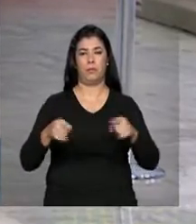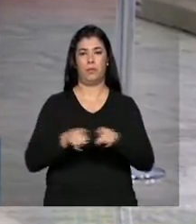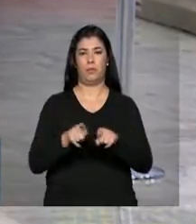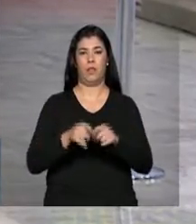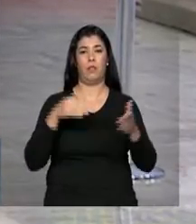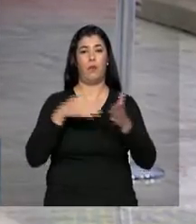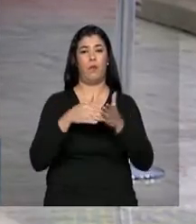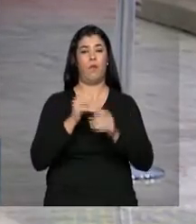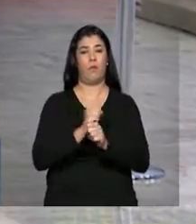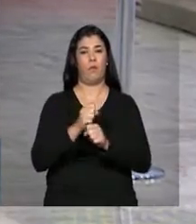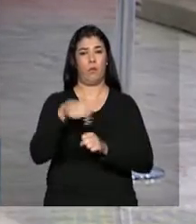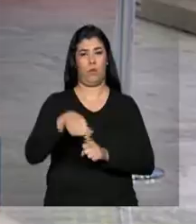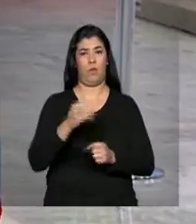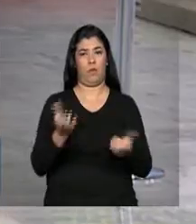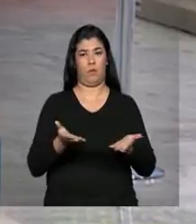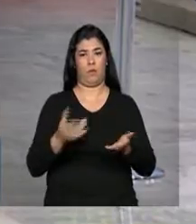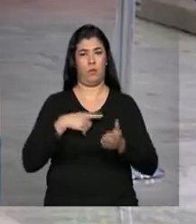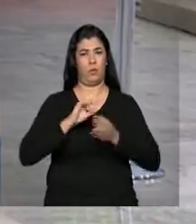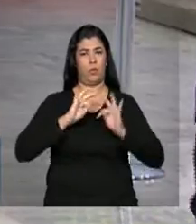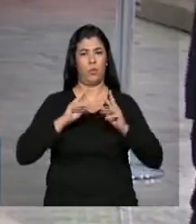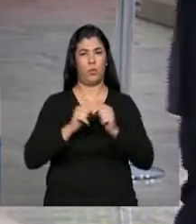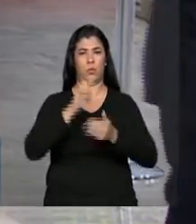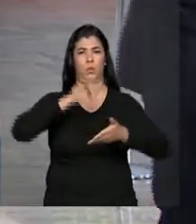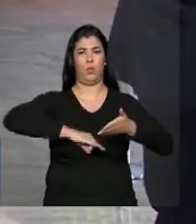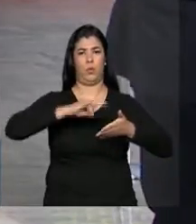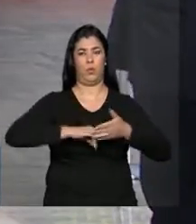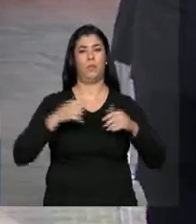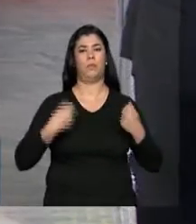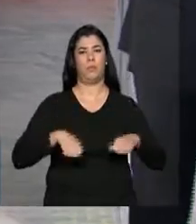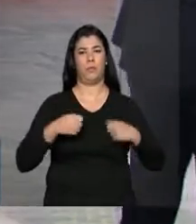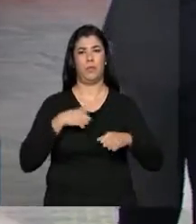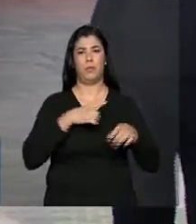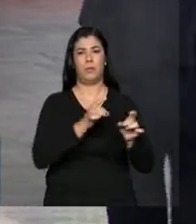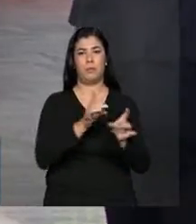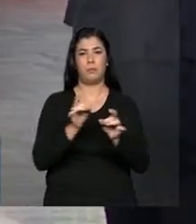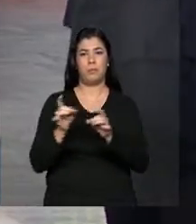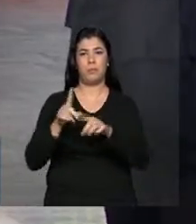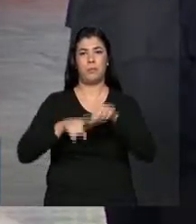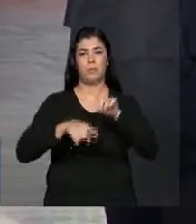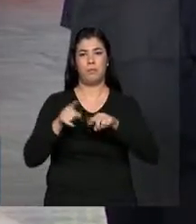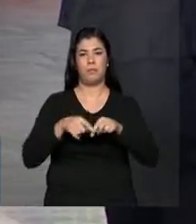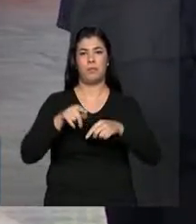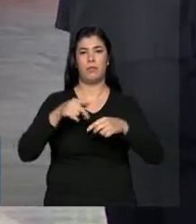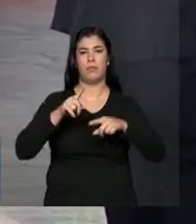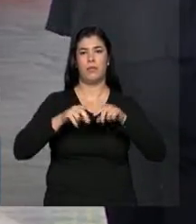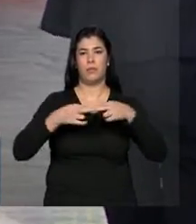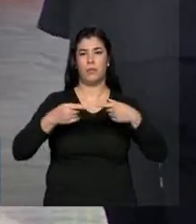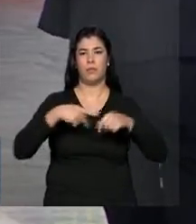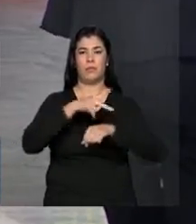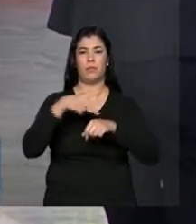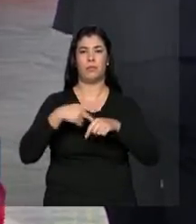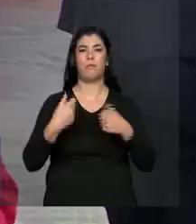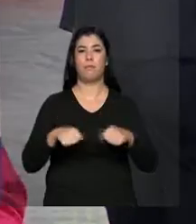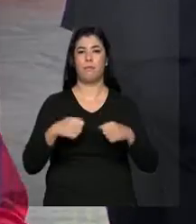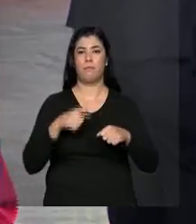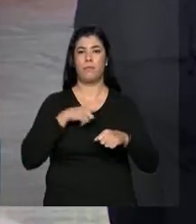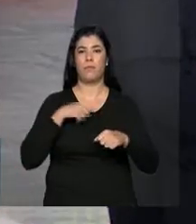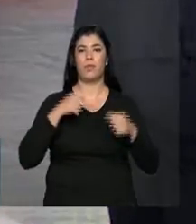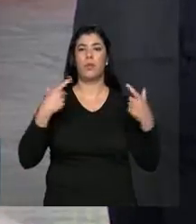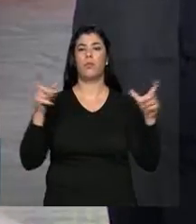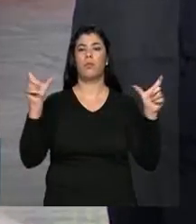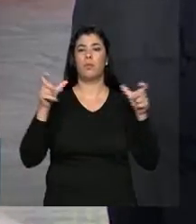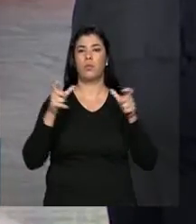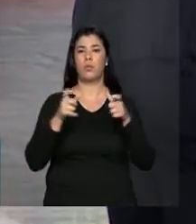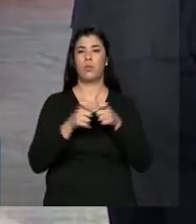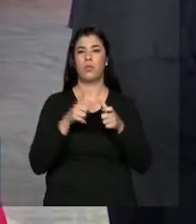ano, todos os documentos exigidos para exportação vão ser digitalizados. Isso porque a redução